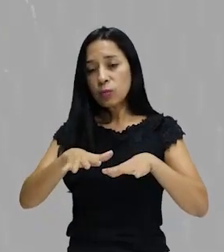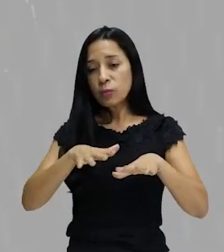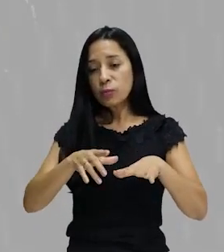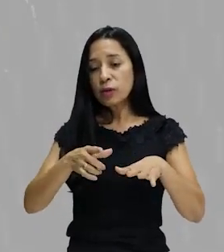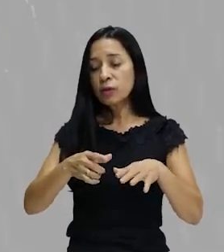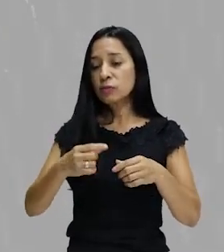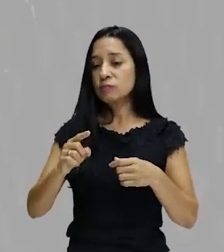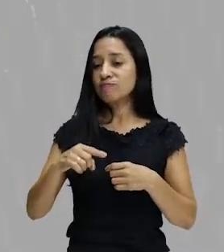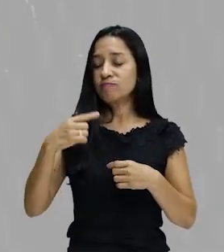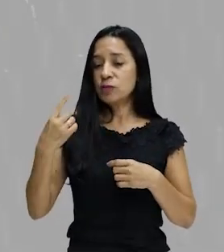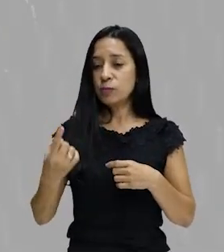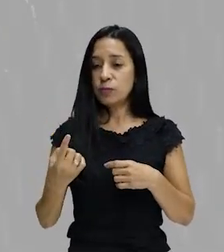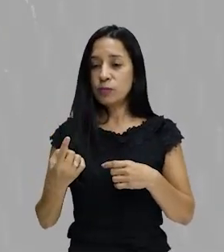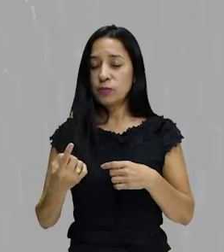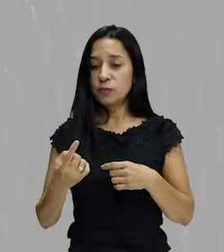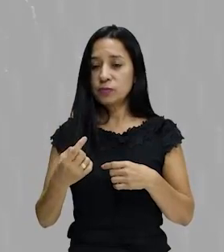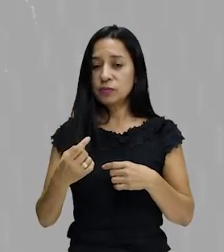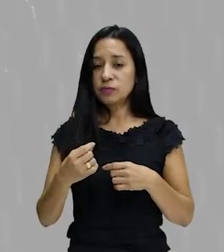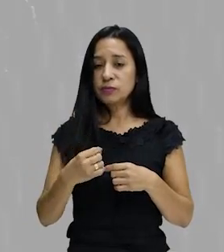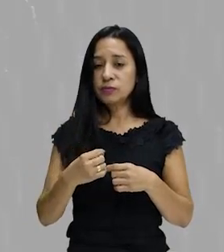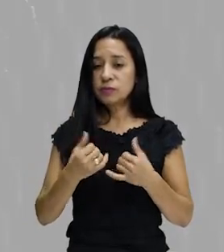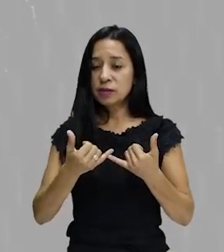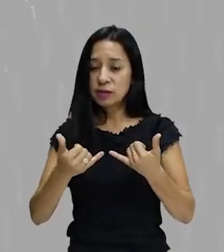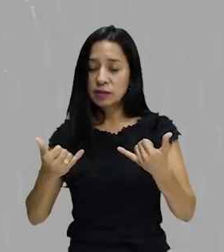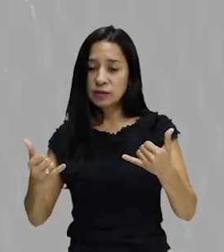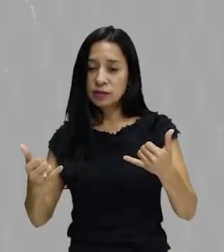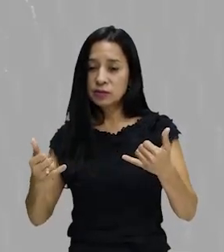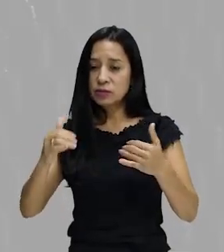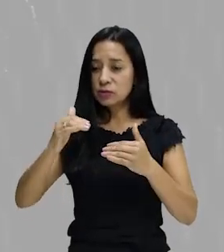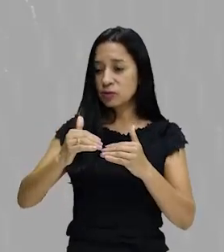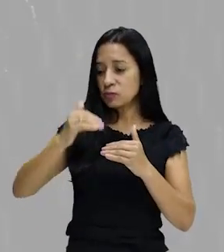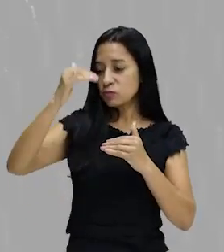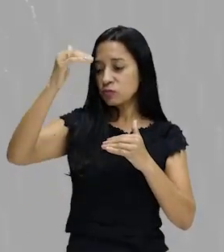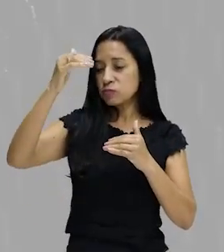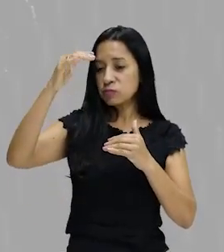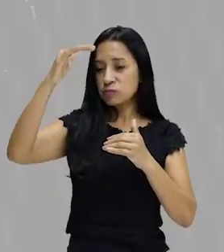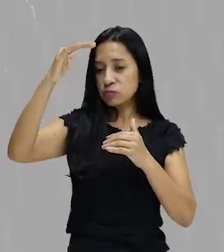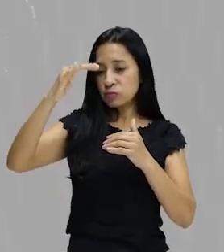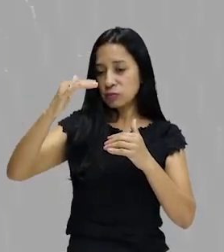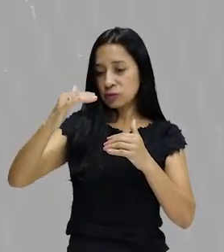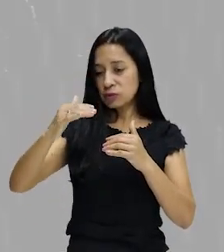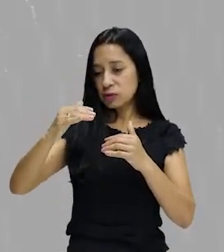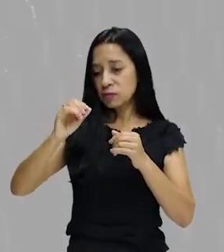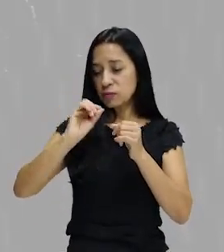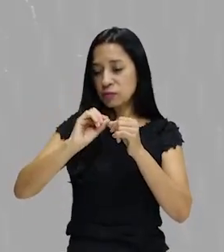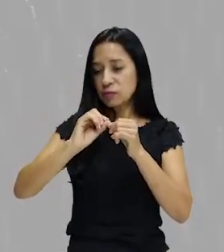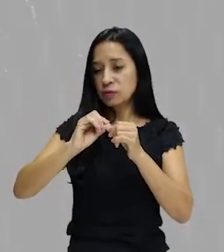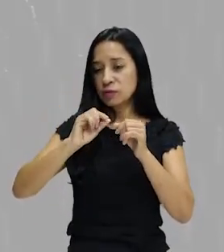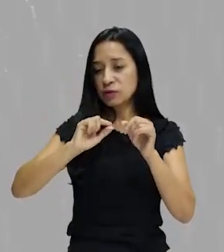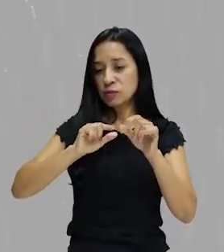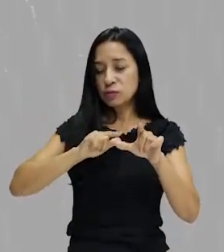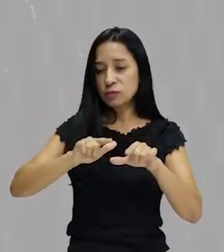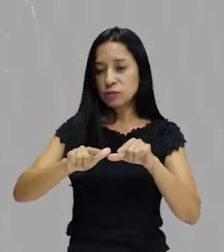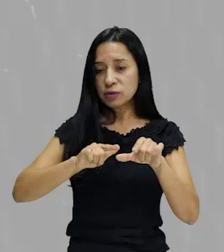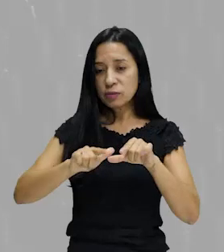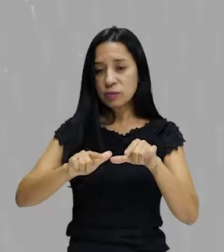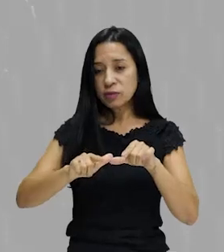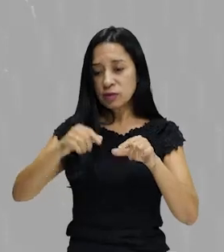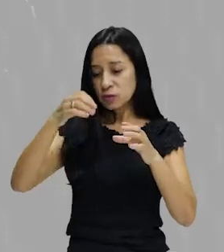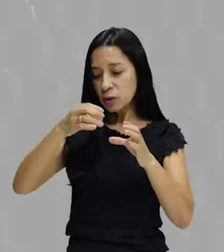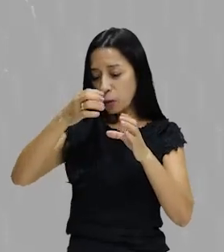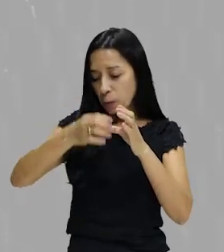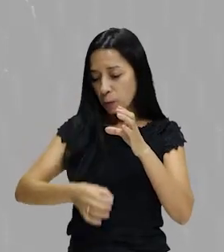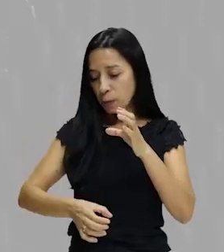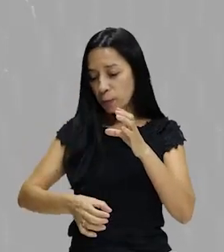certo? Se quer que a energia ela passe do martelo para a estaca, realizando um trabalho que seja fincado para